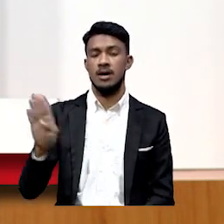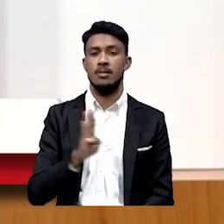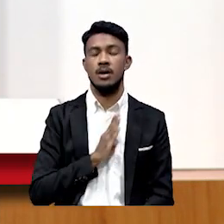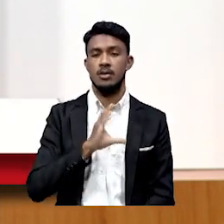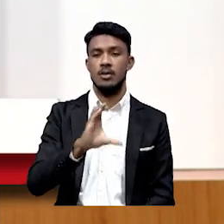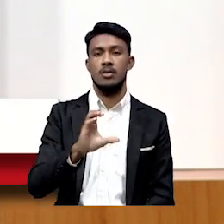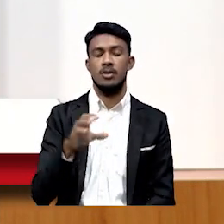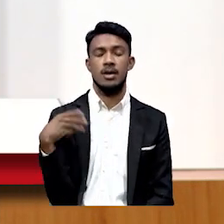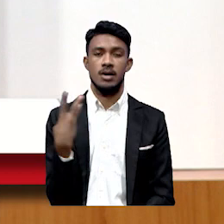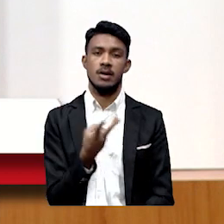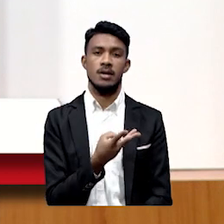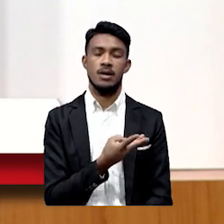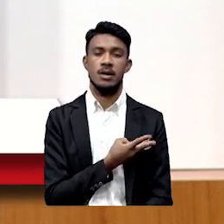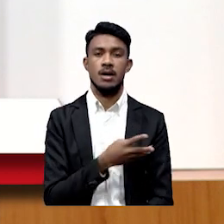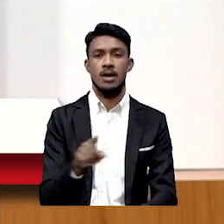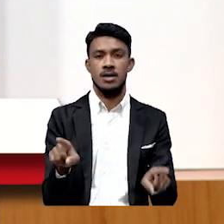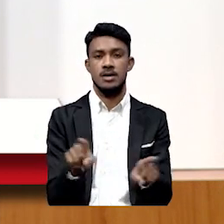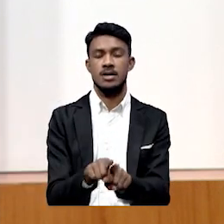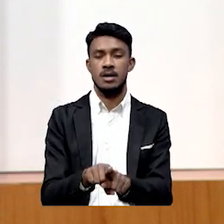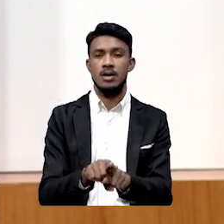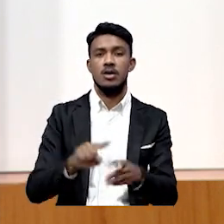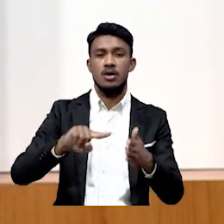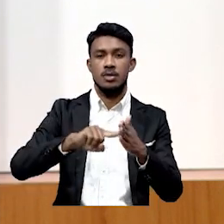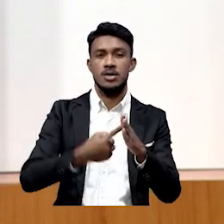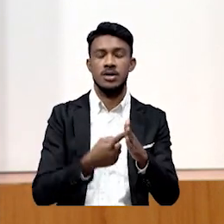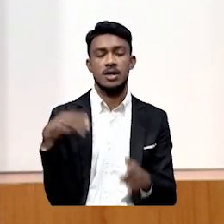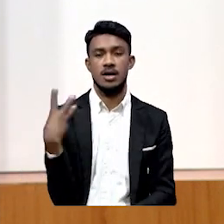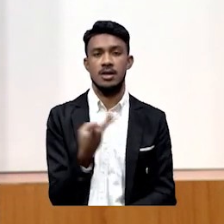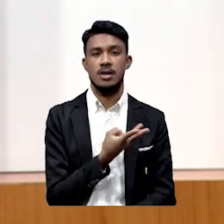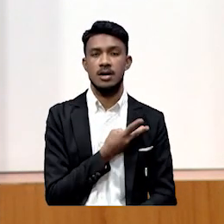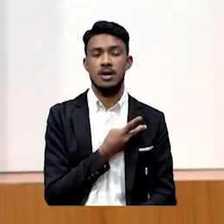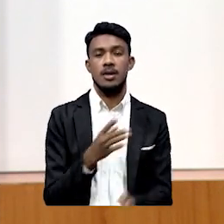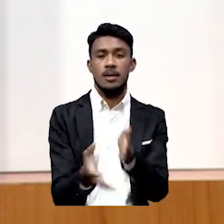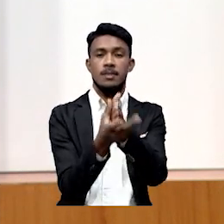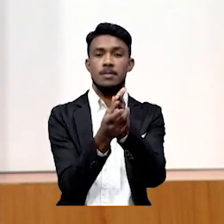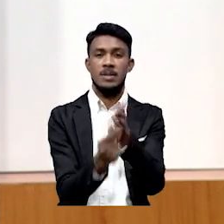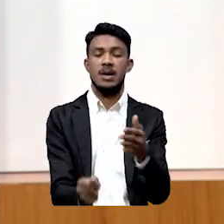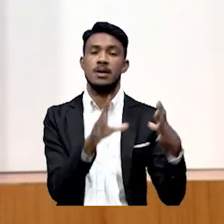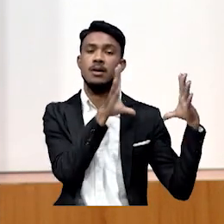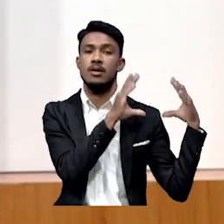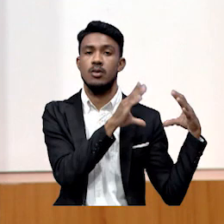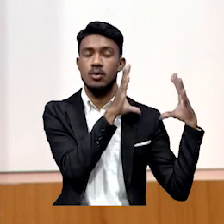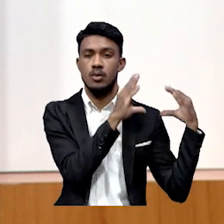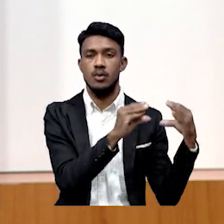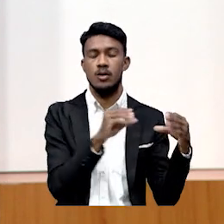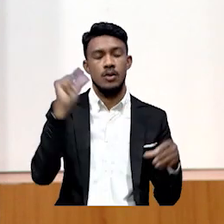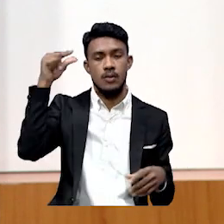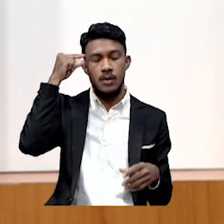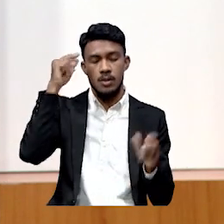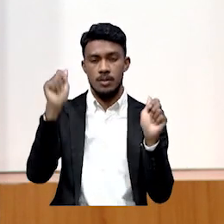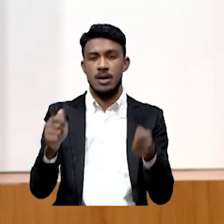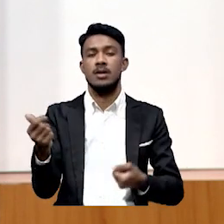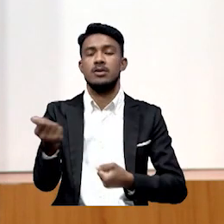oportunidade para ita bele hau ona itene ya mina nu ne. E governo bele fo subsidi o governo bele ajuda e investimento ida ne para bele sai